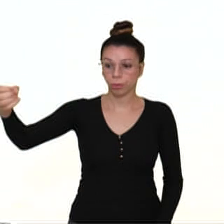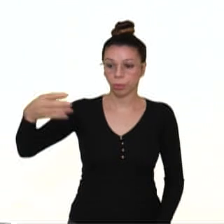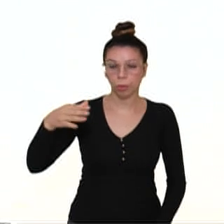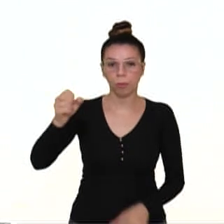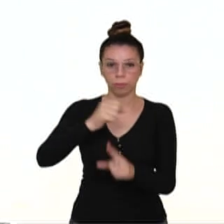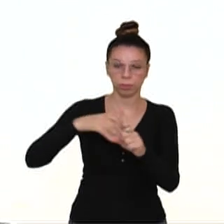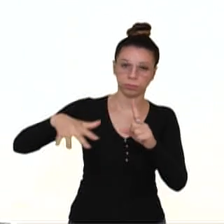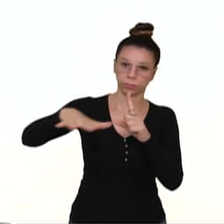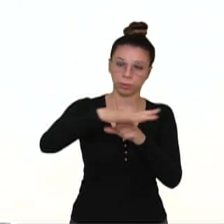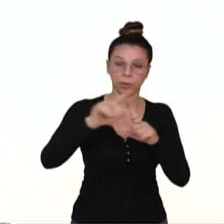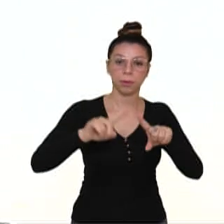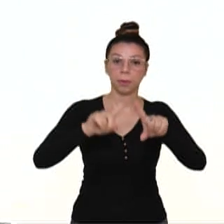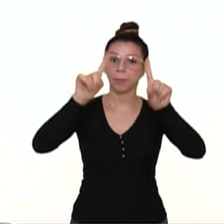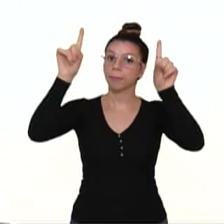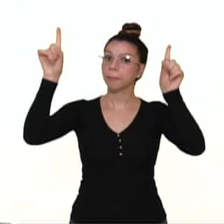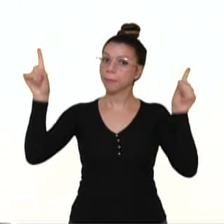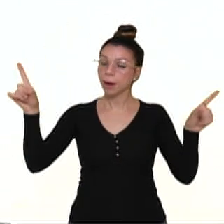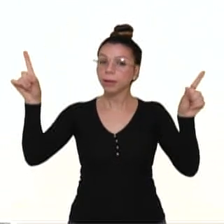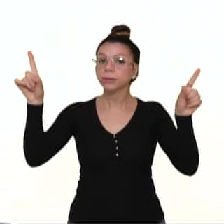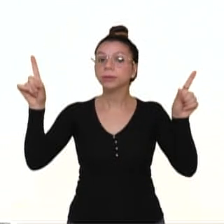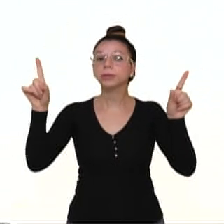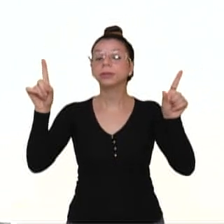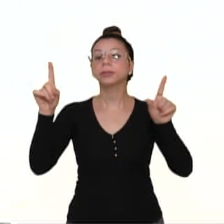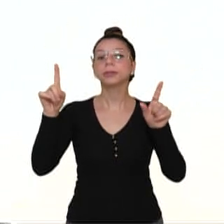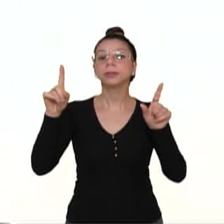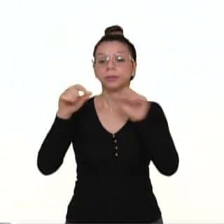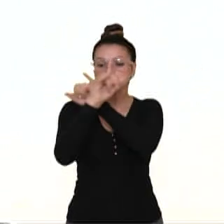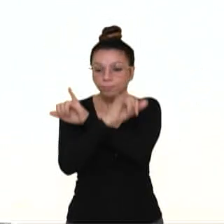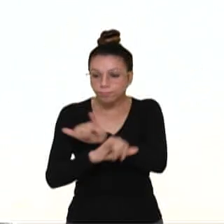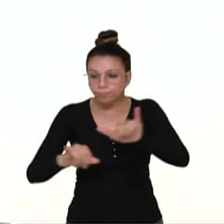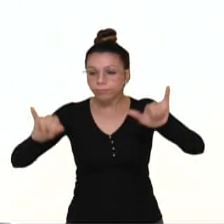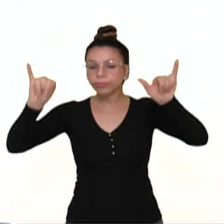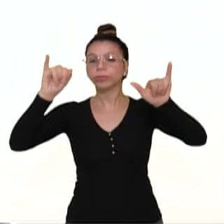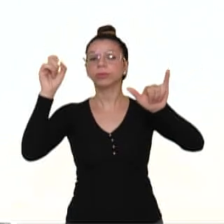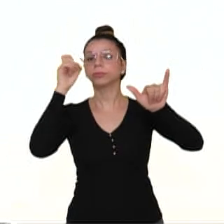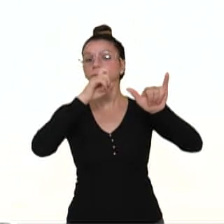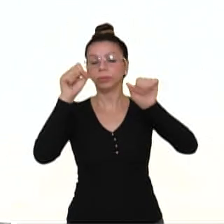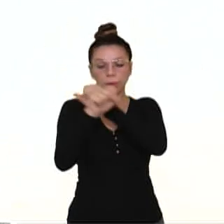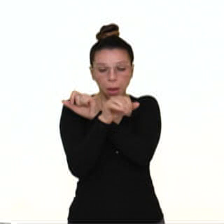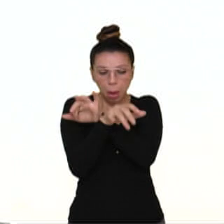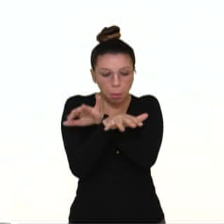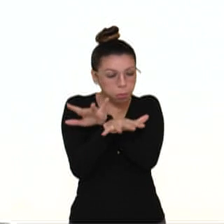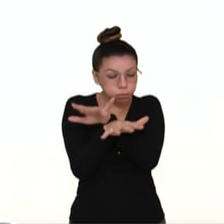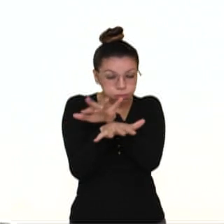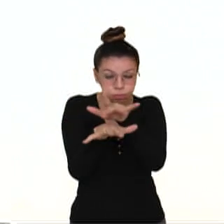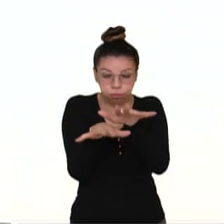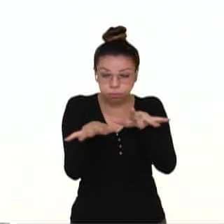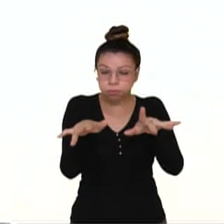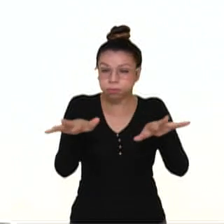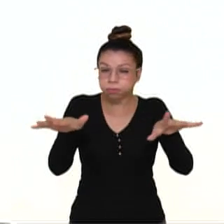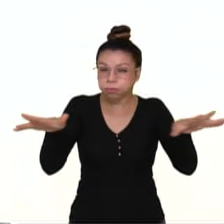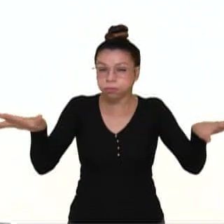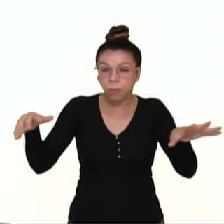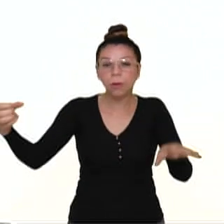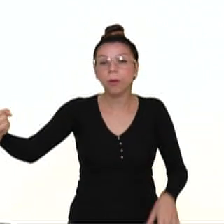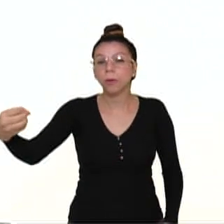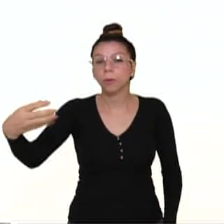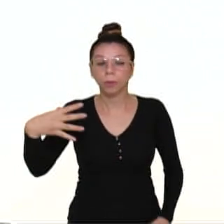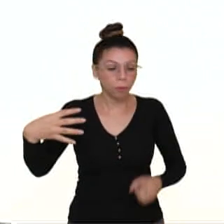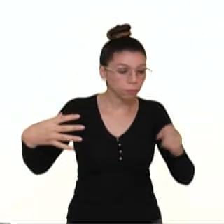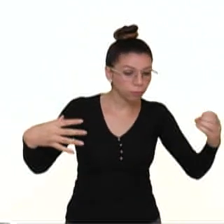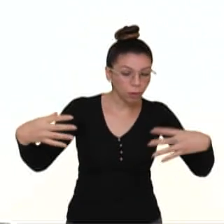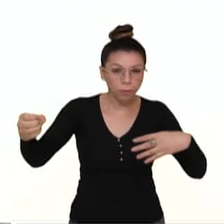mas a escala em que pode ser produzida e difundida é que a eleva em